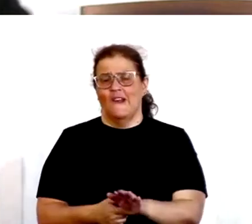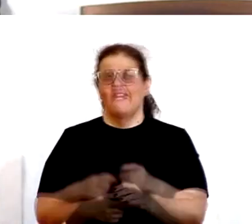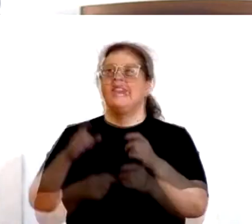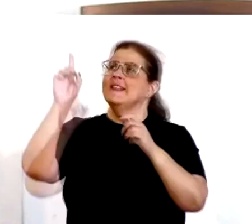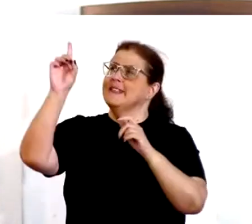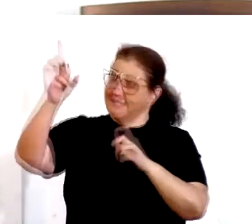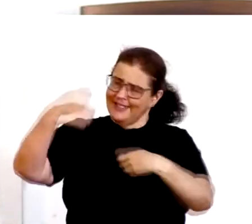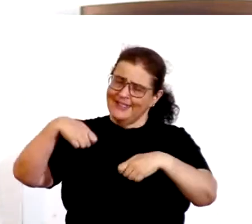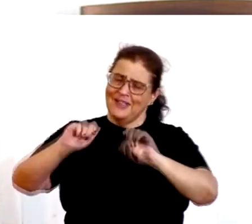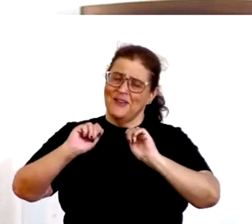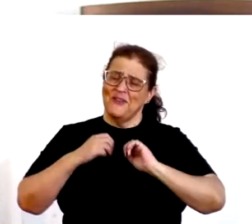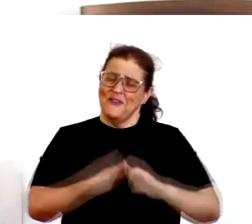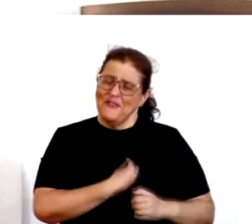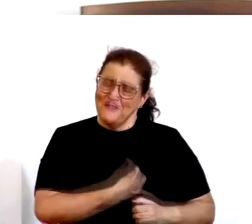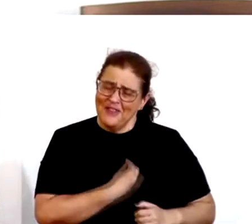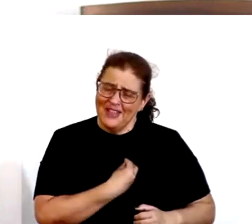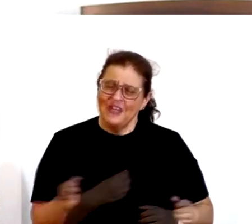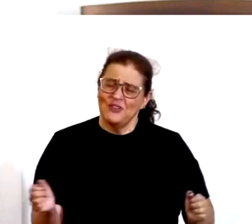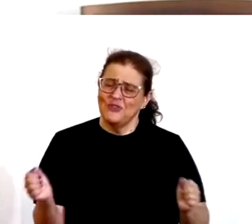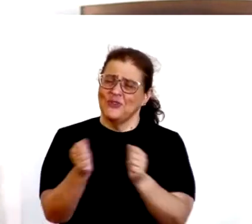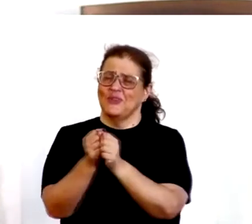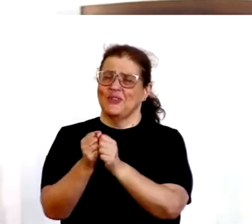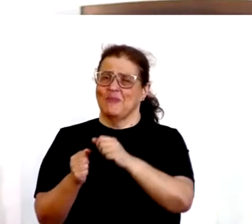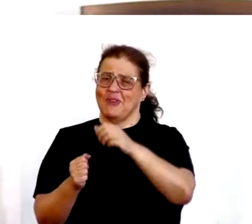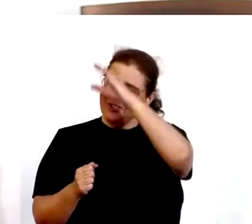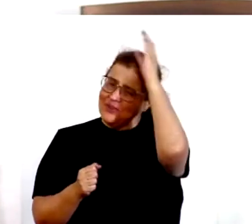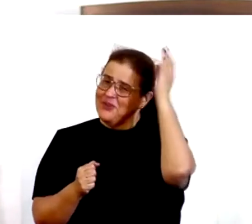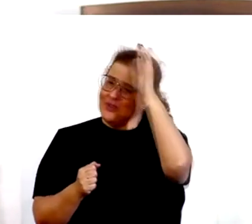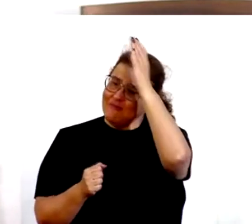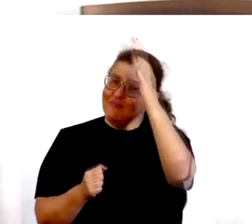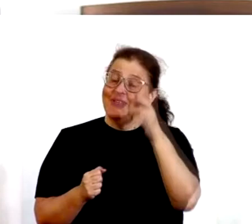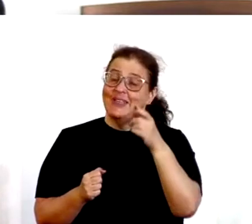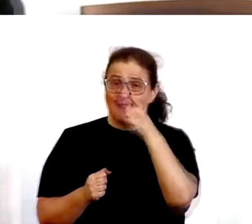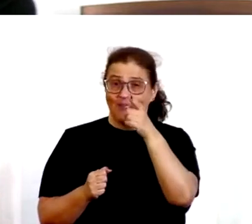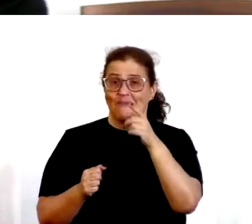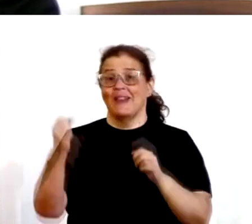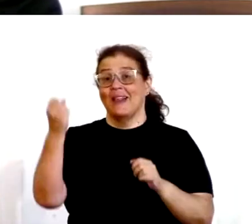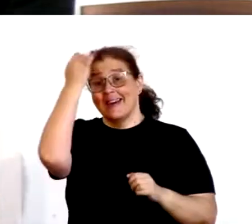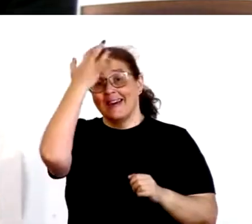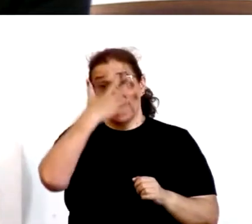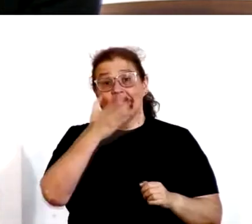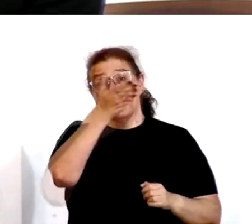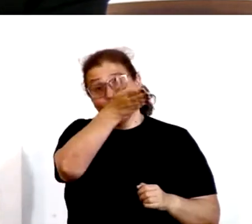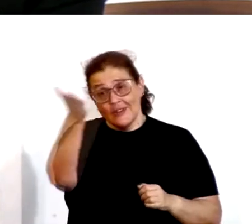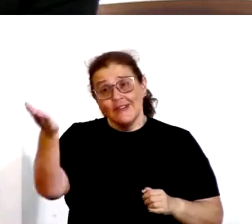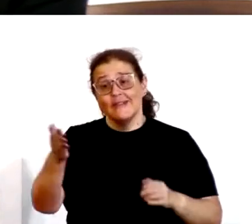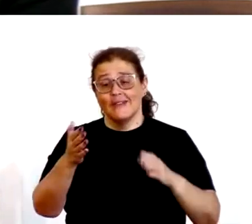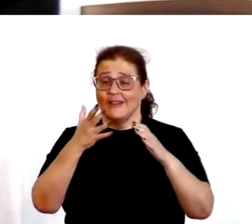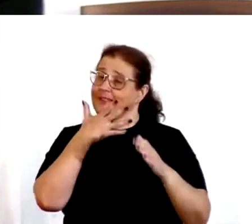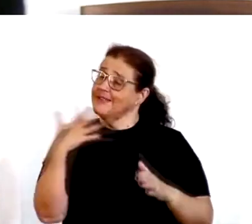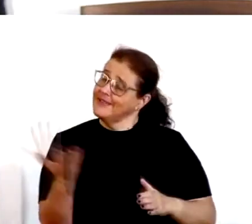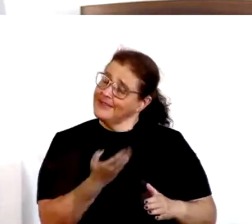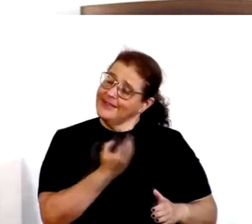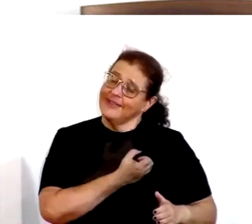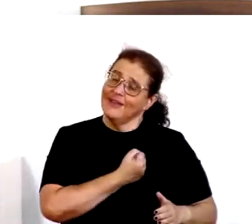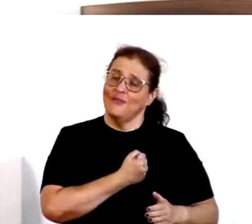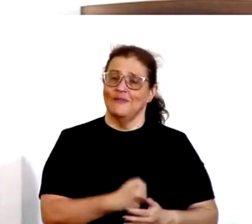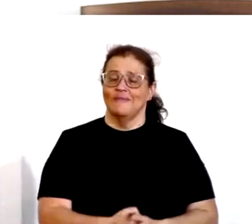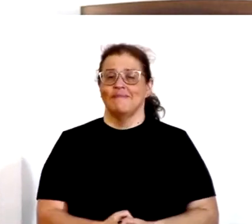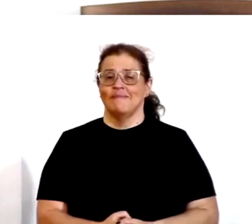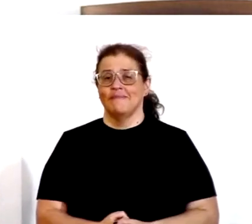vida juntamente com Cristo, e pela graça sois salvos. Versículo 10, pois somos